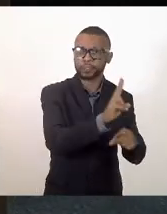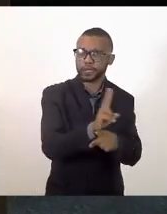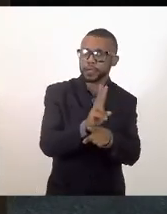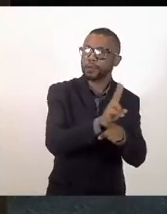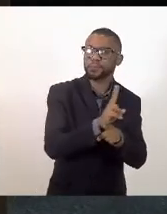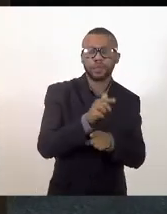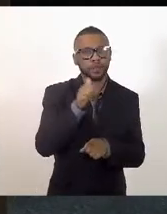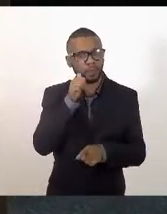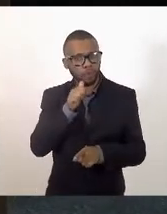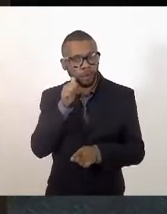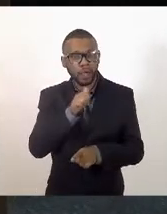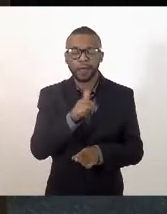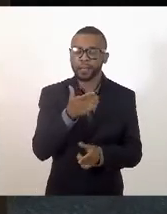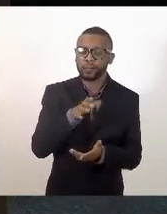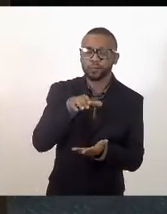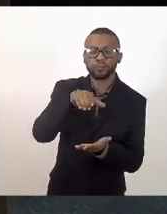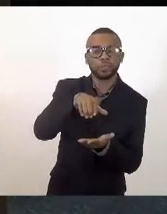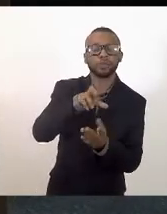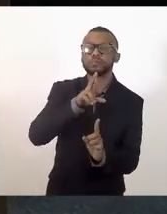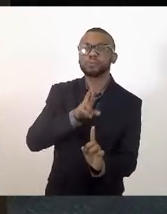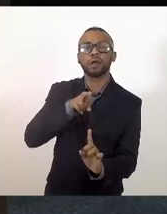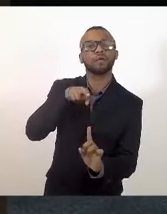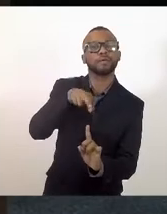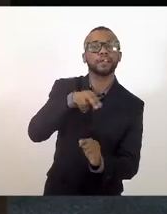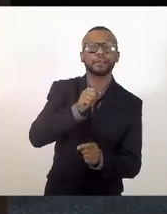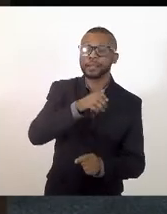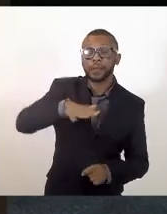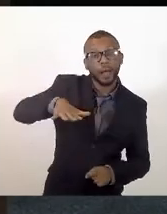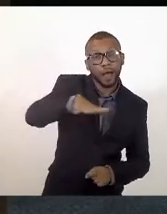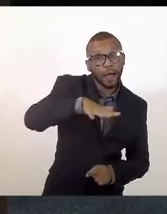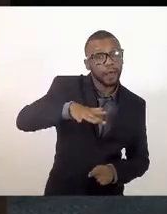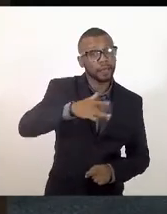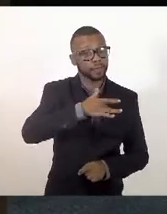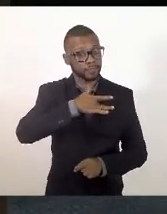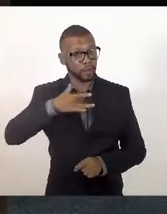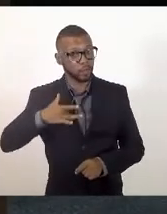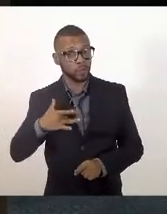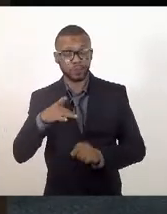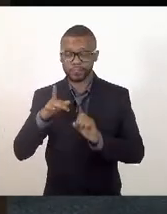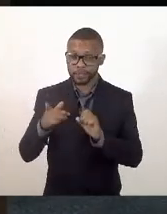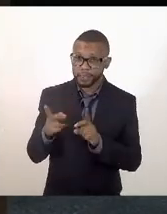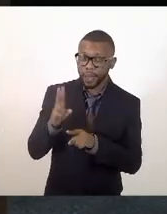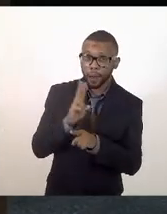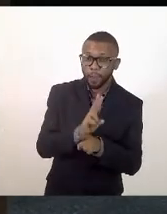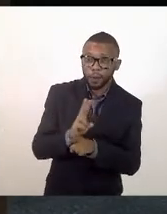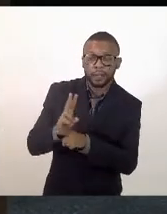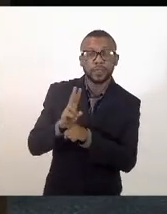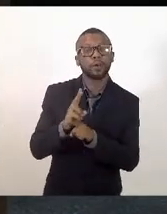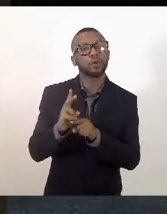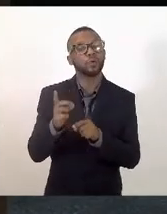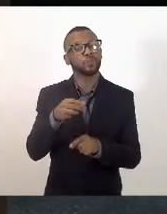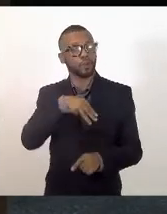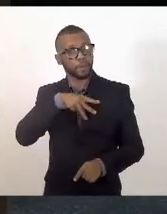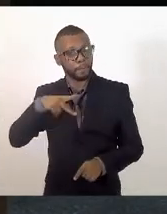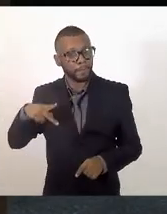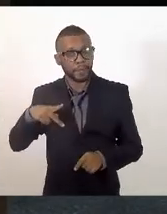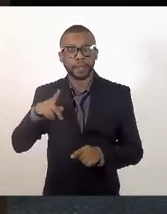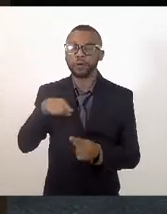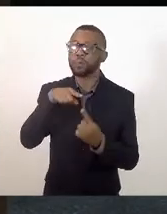mulher, num centro de referência, na área da saúde, na proteção do Ministério Público, na